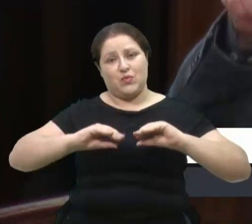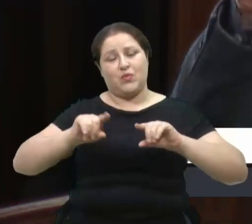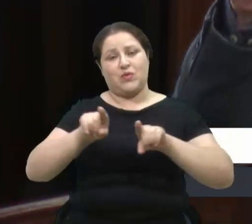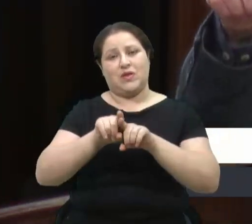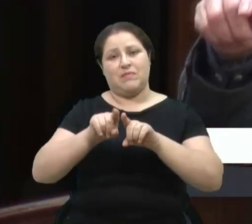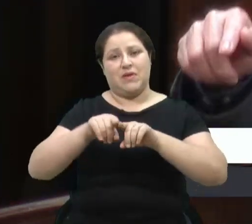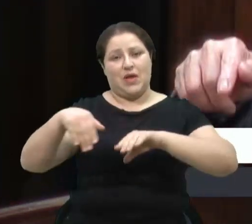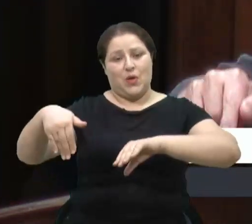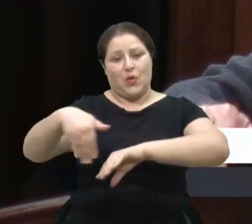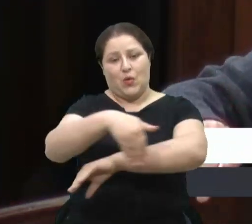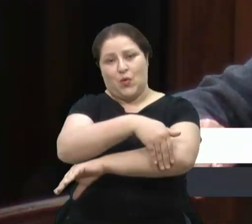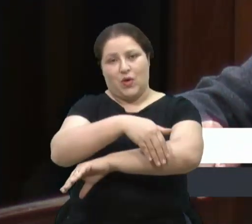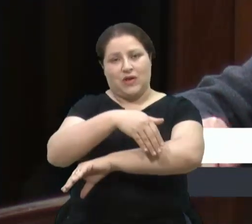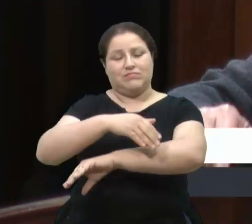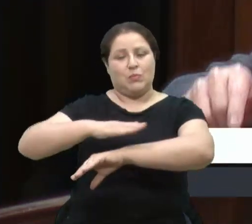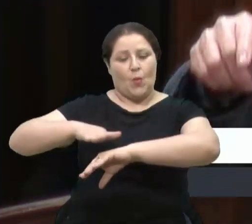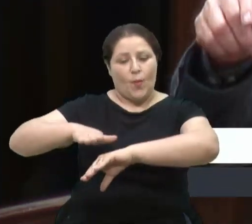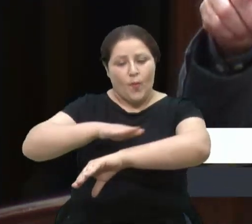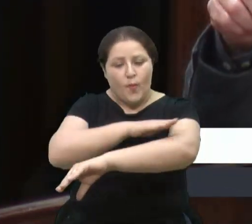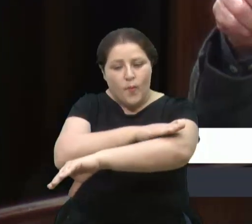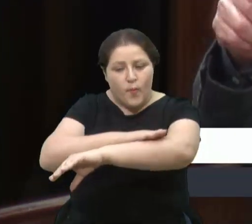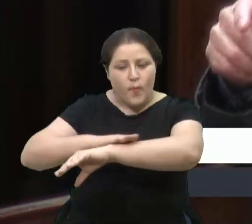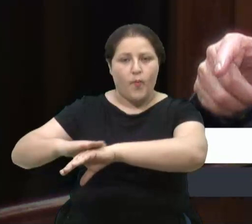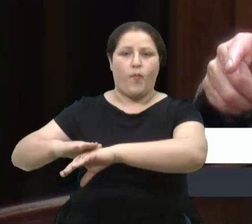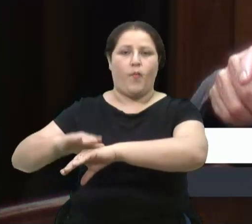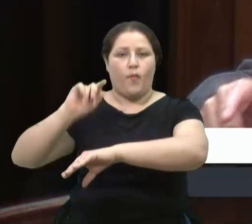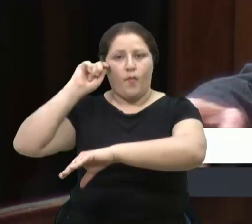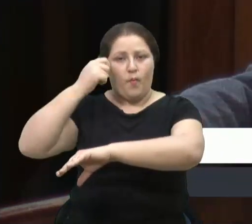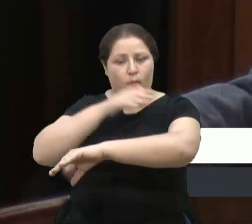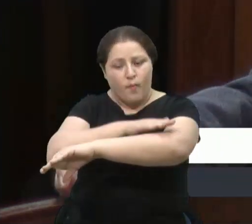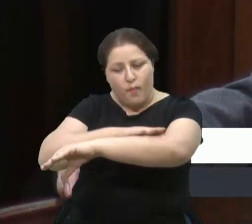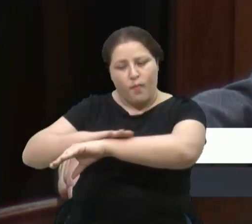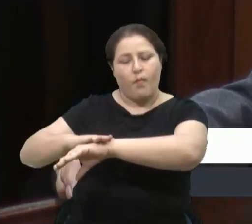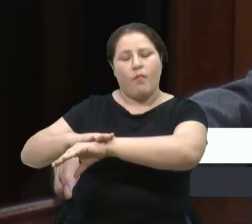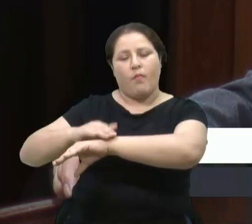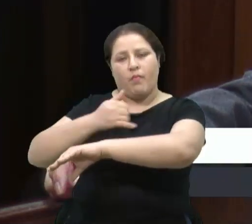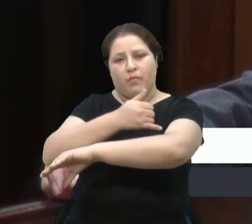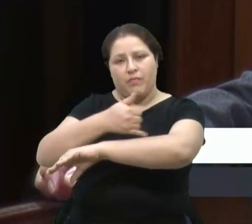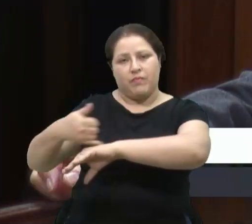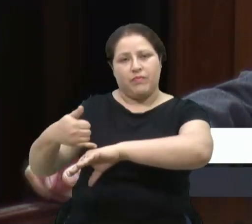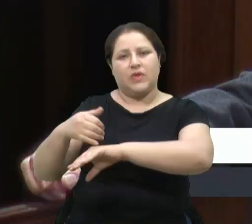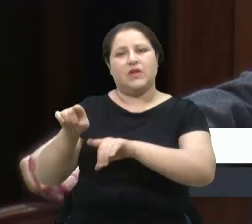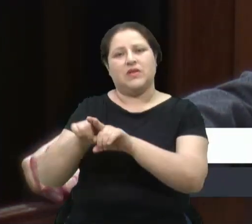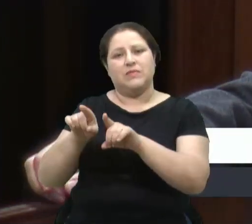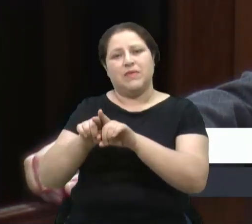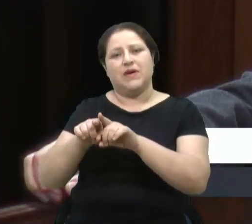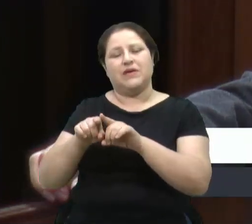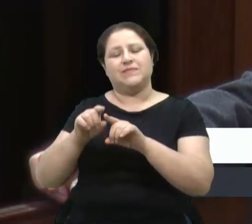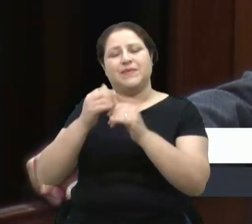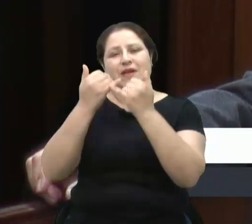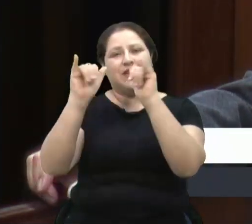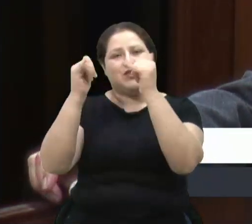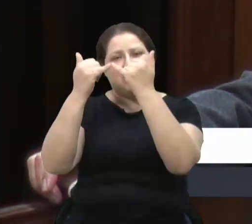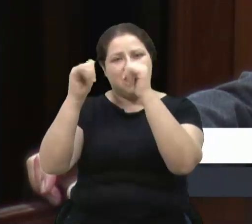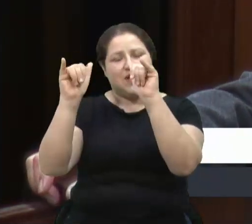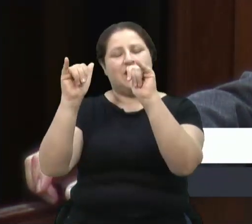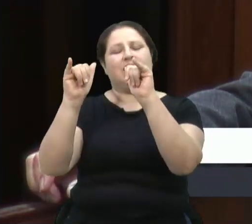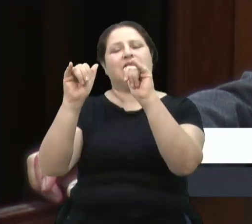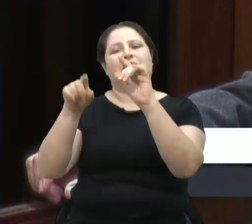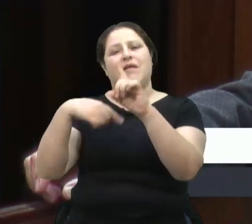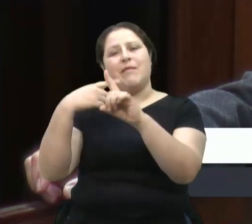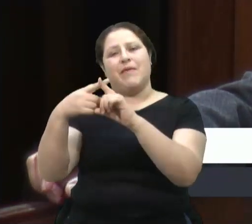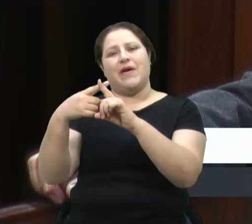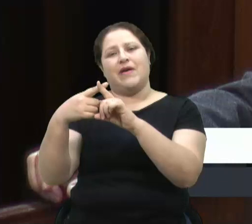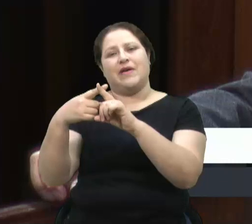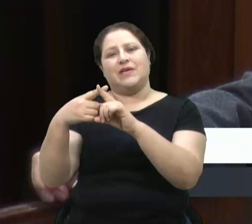a energia elétrica as condições de saneamento que nós estaremos levando para que vocês tenham qualidade de vida